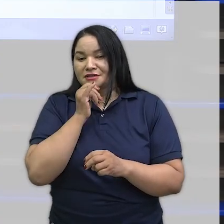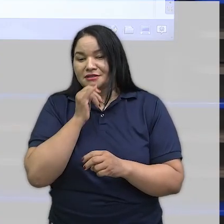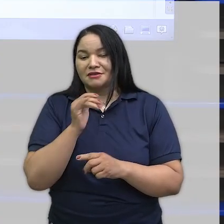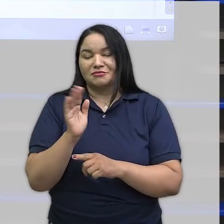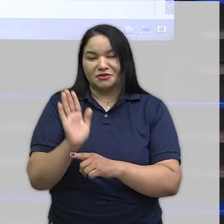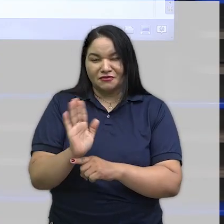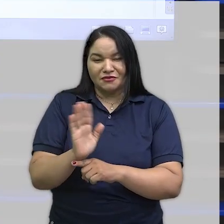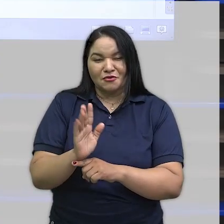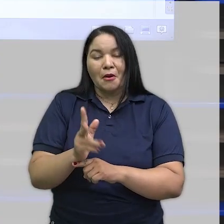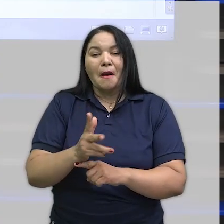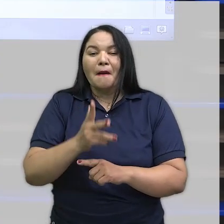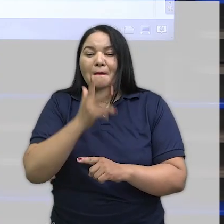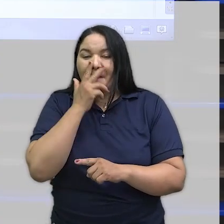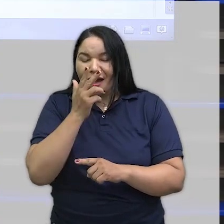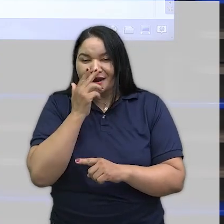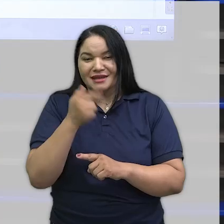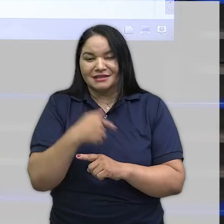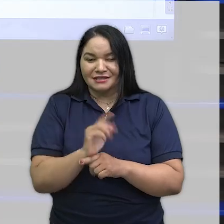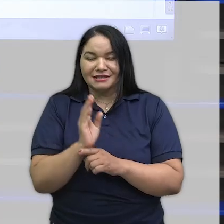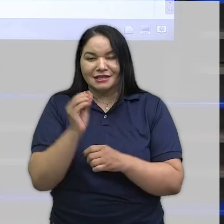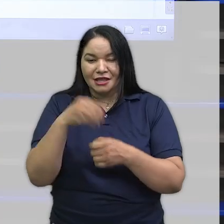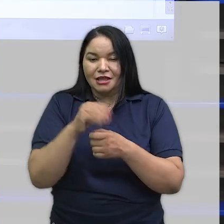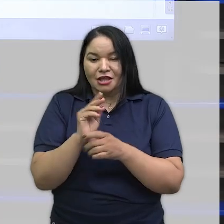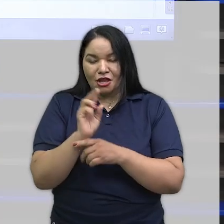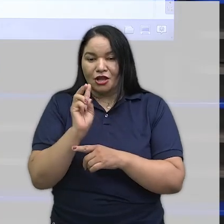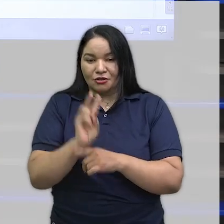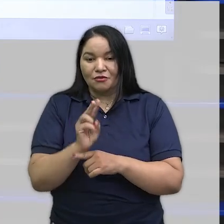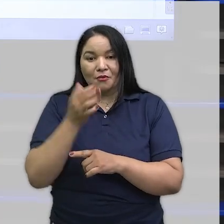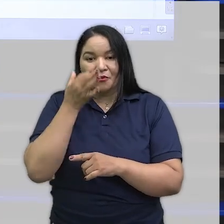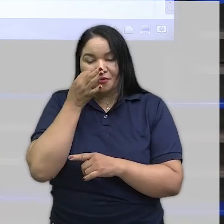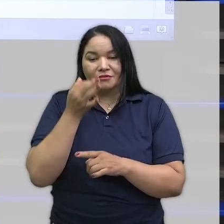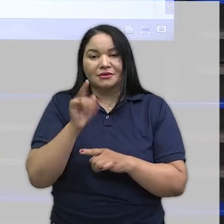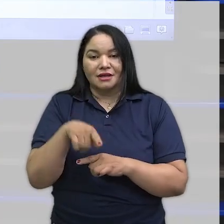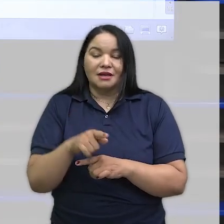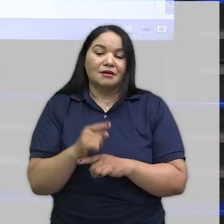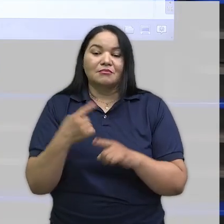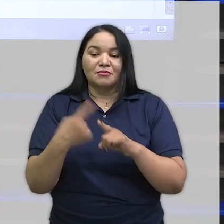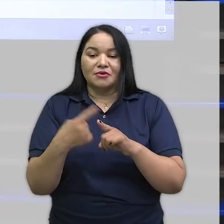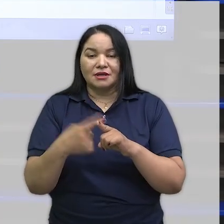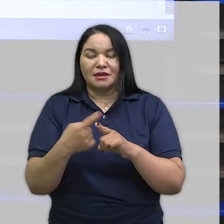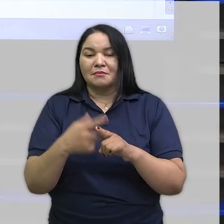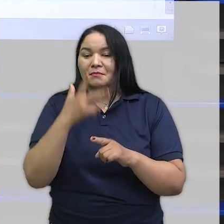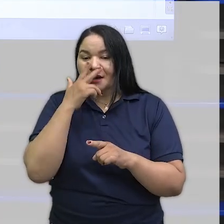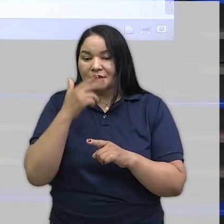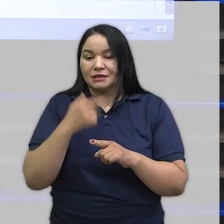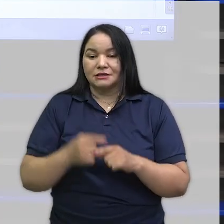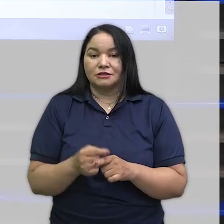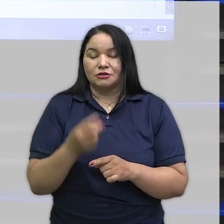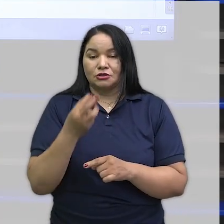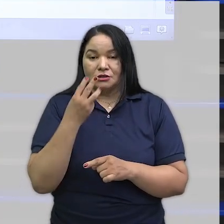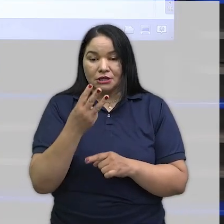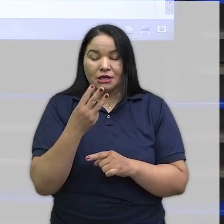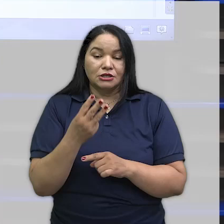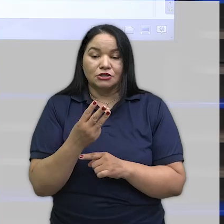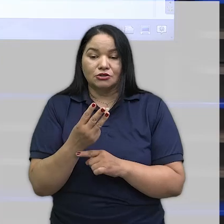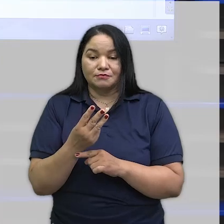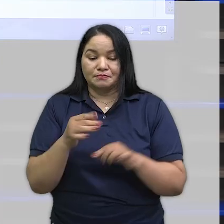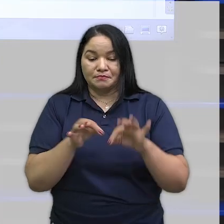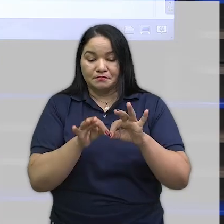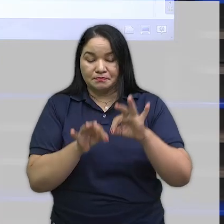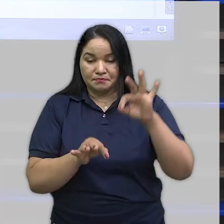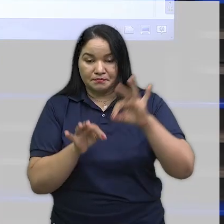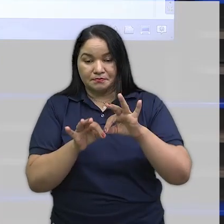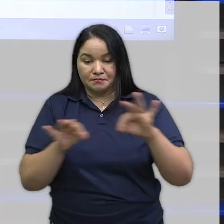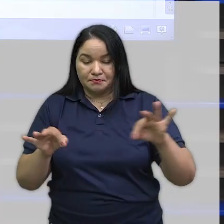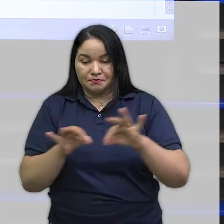quando você verifica, por exemplo, um filme em 3D, dá a sensação que você está ali, não é? Porque ele dá aquela leve sensação de ter